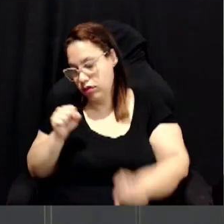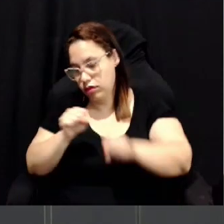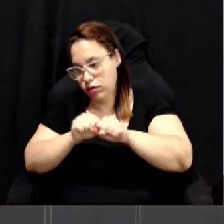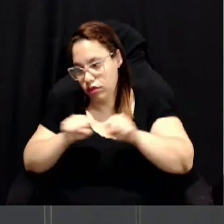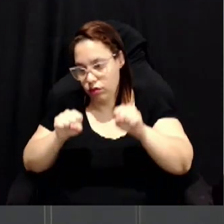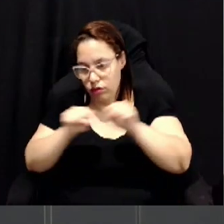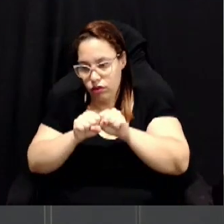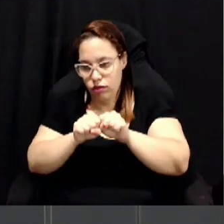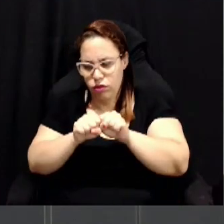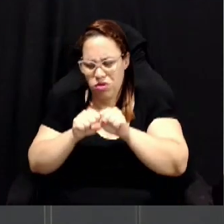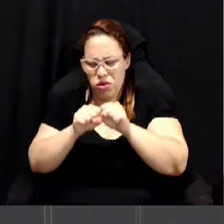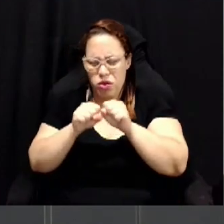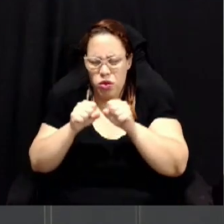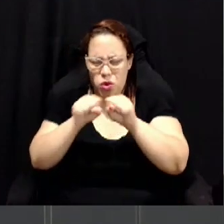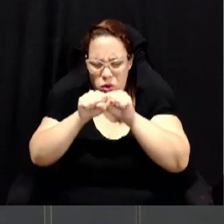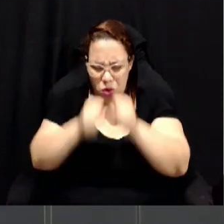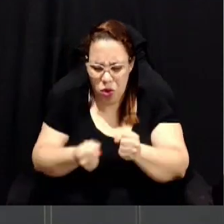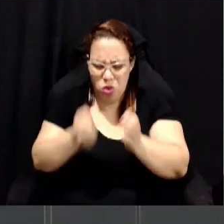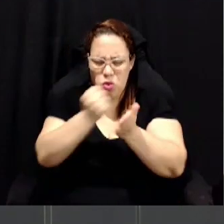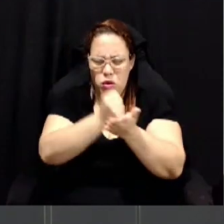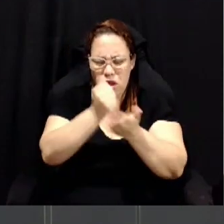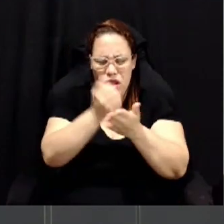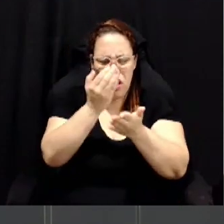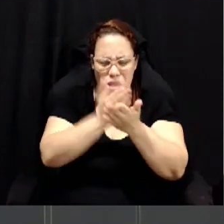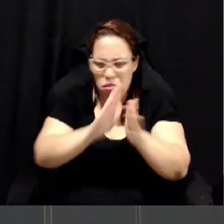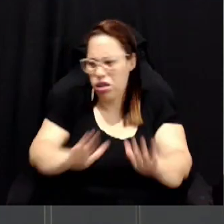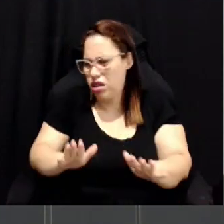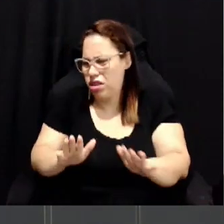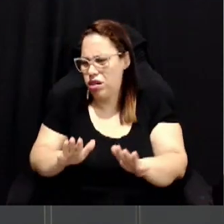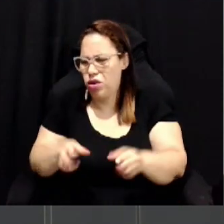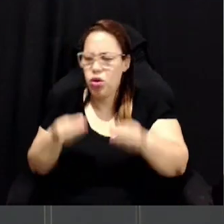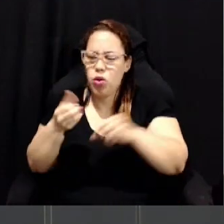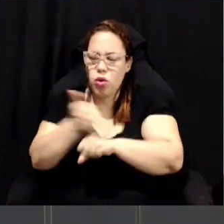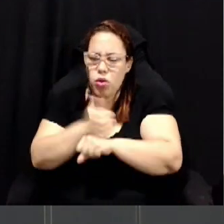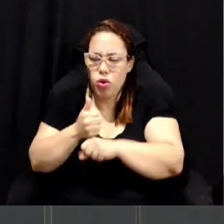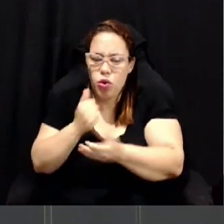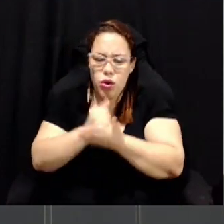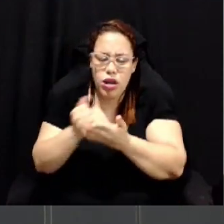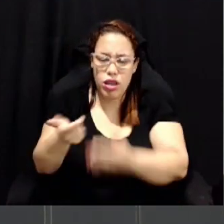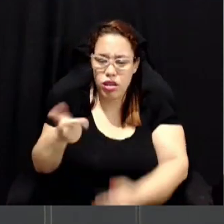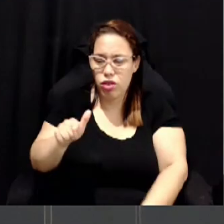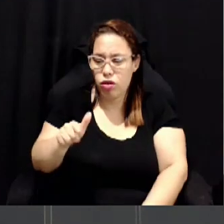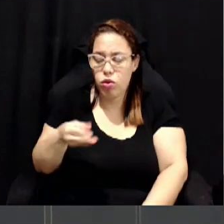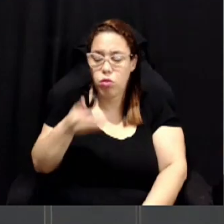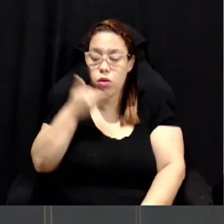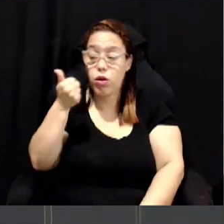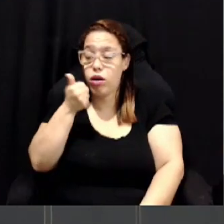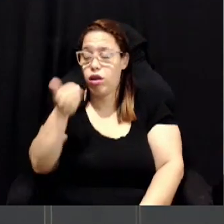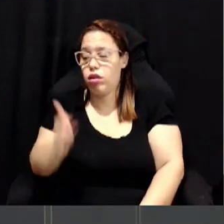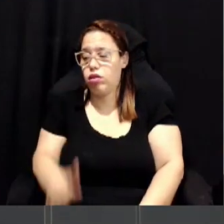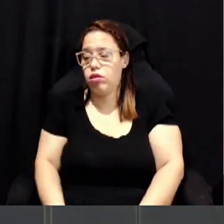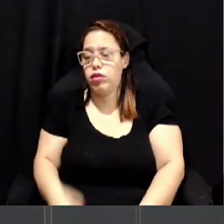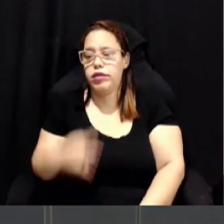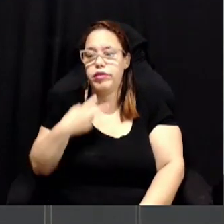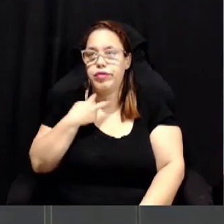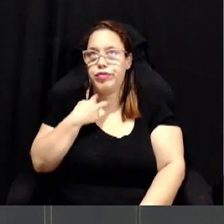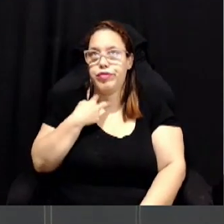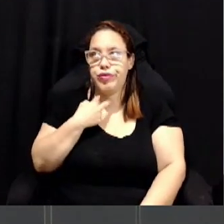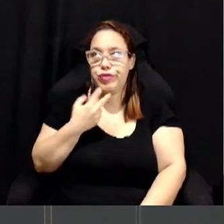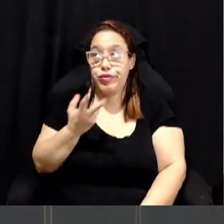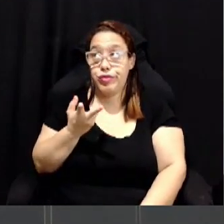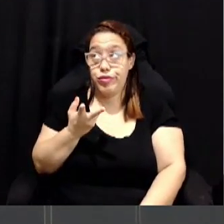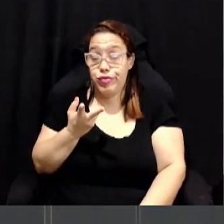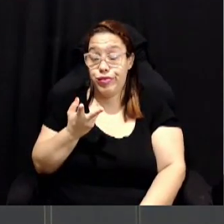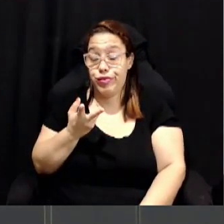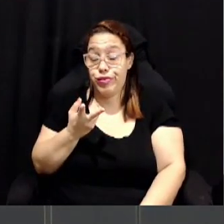não substitui o profissional, então como que isso poderia ser melhorado, né? Eu sei que a gente não pode criar cargo público, né? Mas de